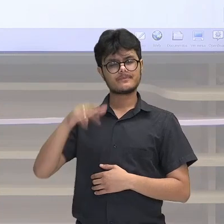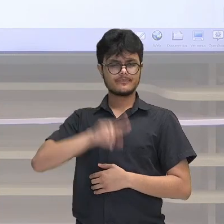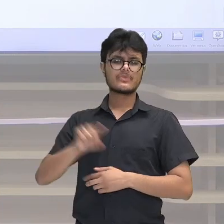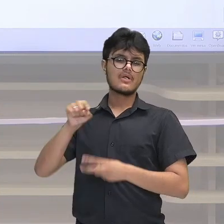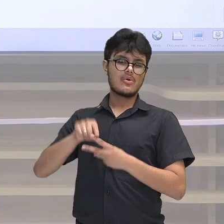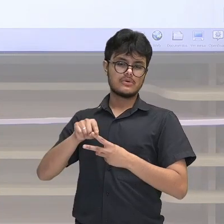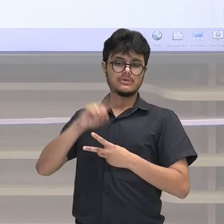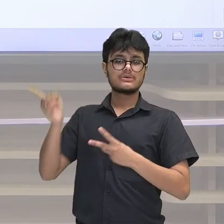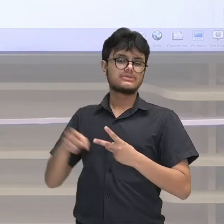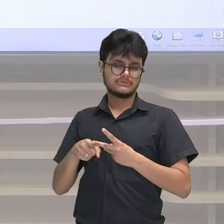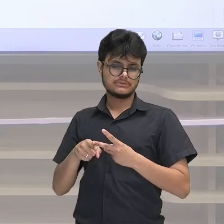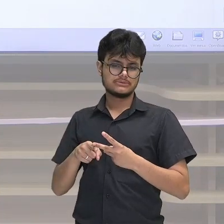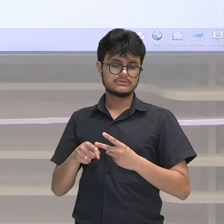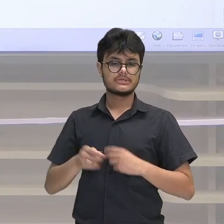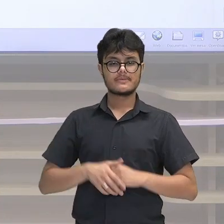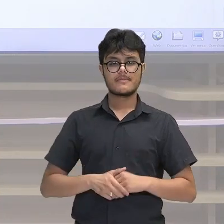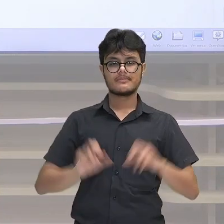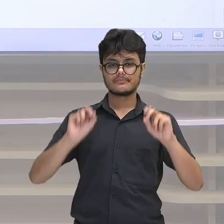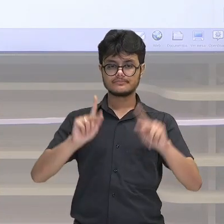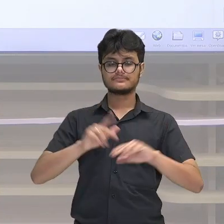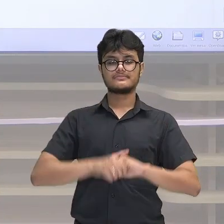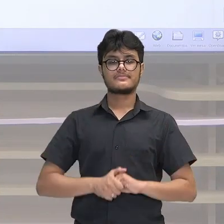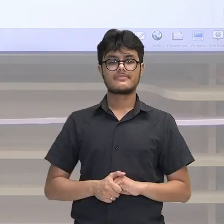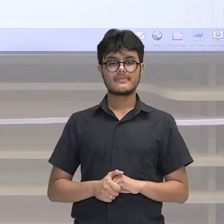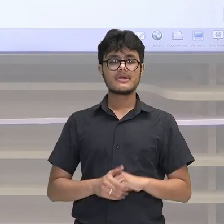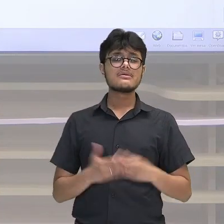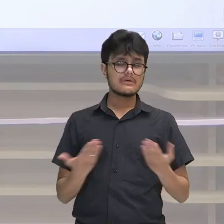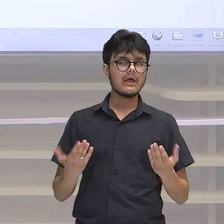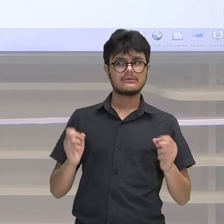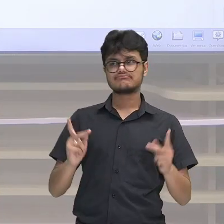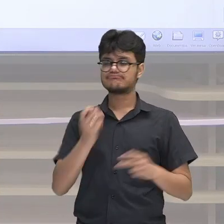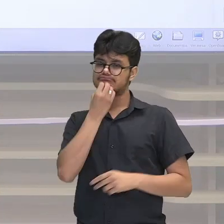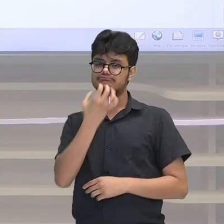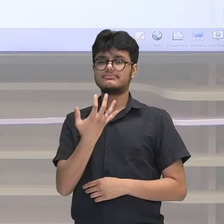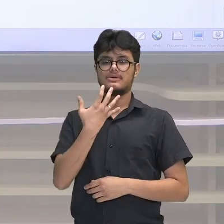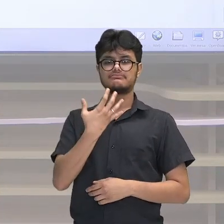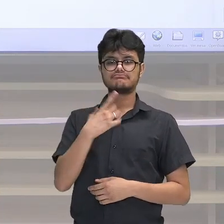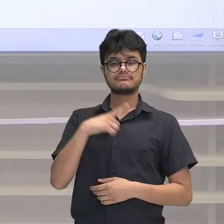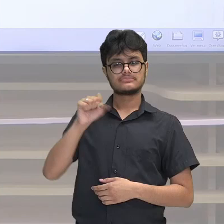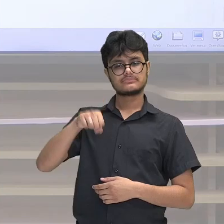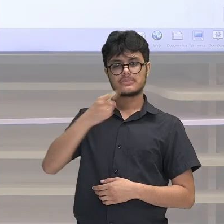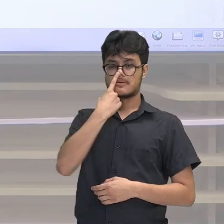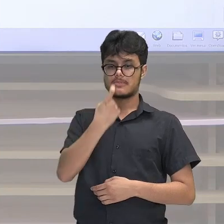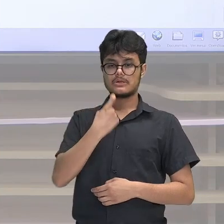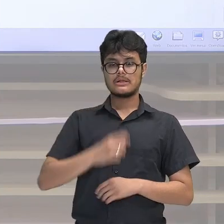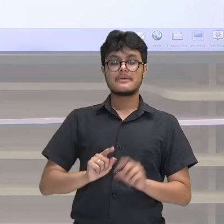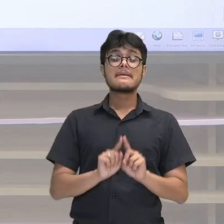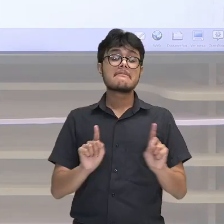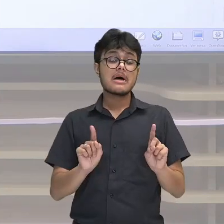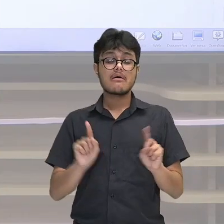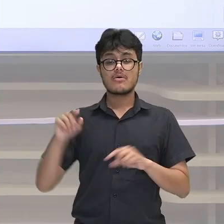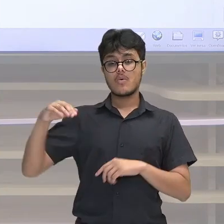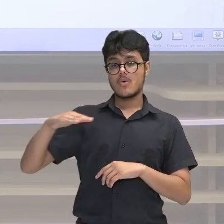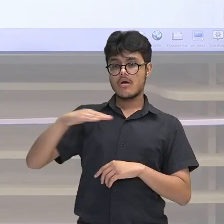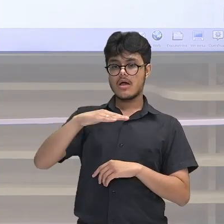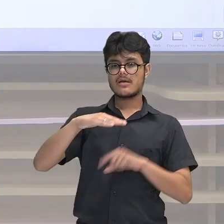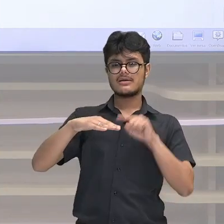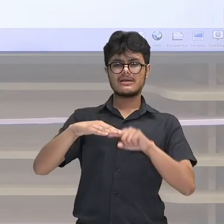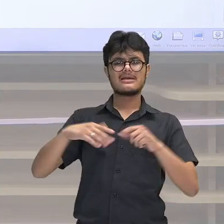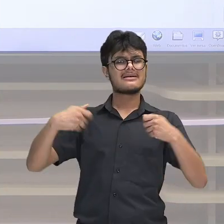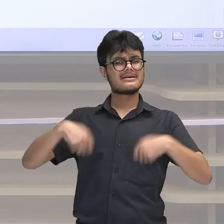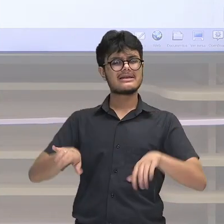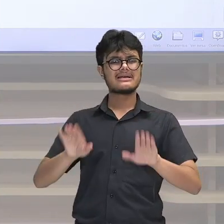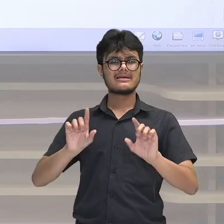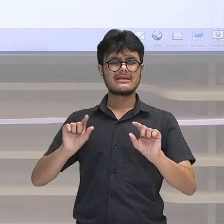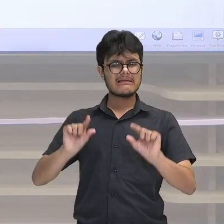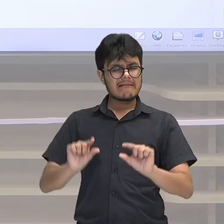tanto elétrico quanto por combustível. E isso já ajuda um pouco na questão da poluição. Esses carros eles só precisam diminuir um